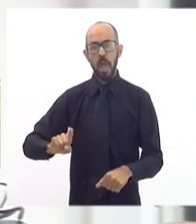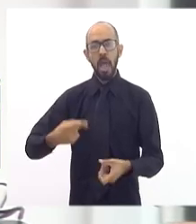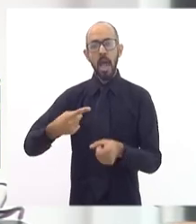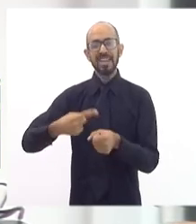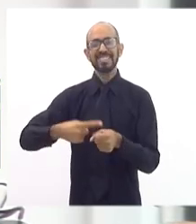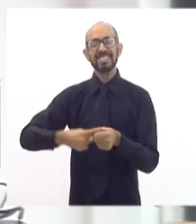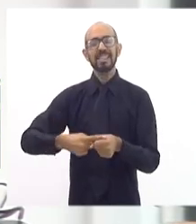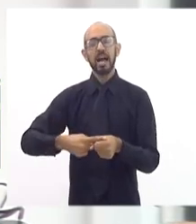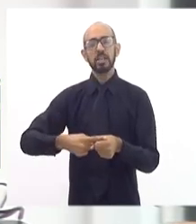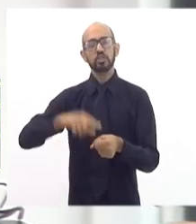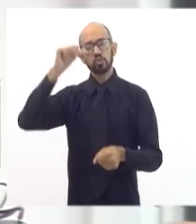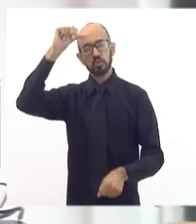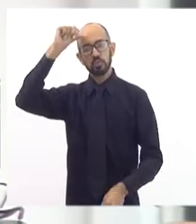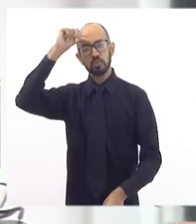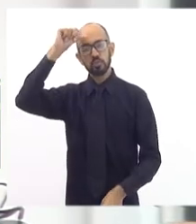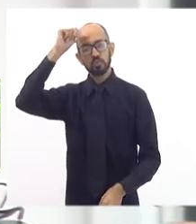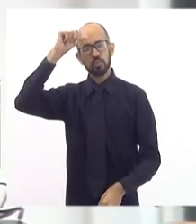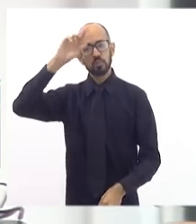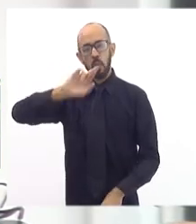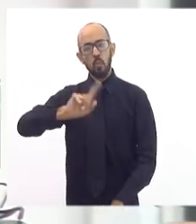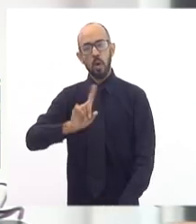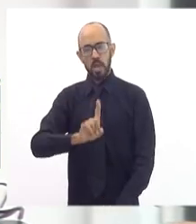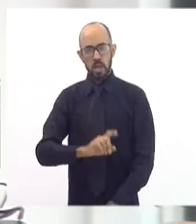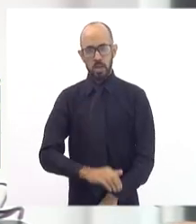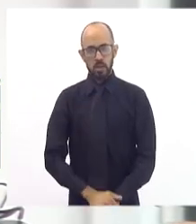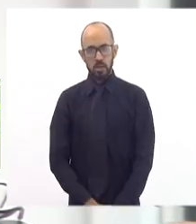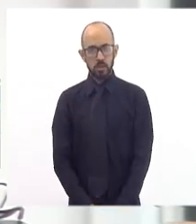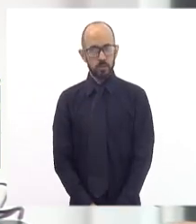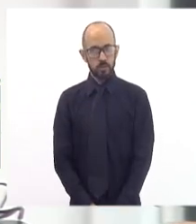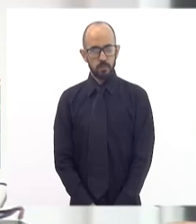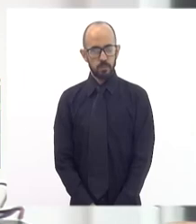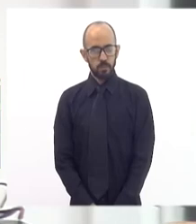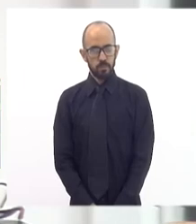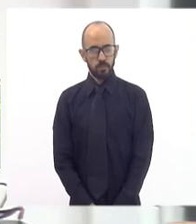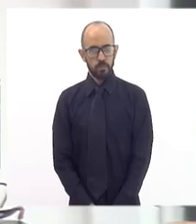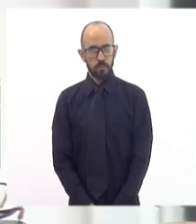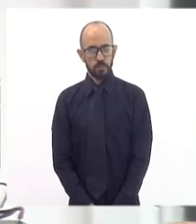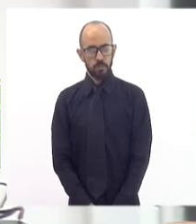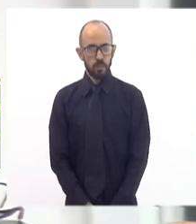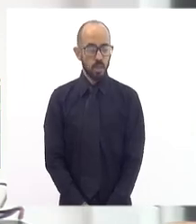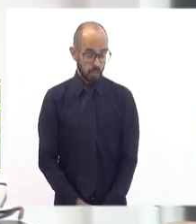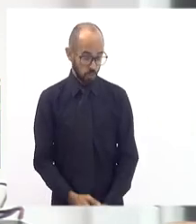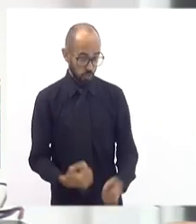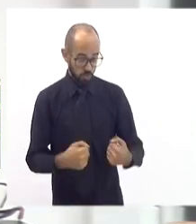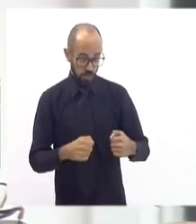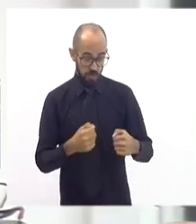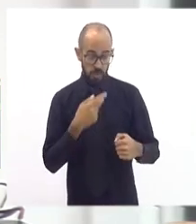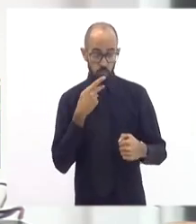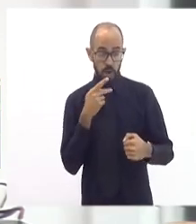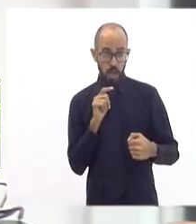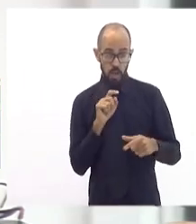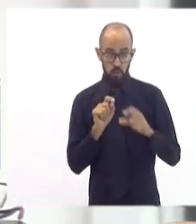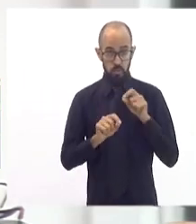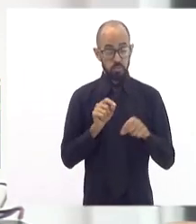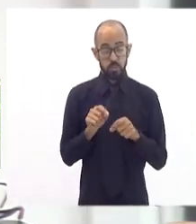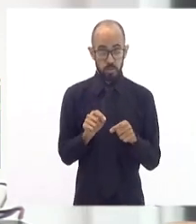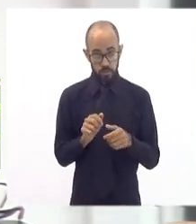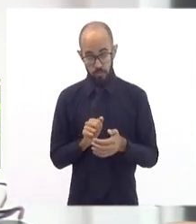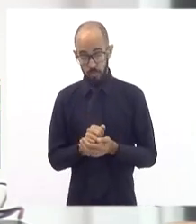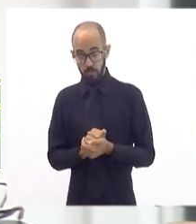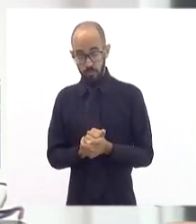é o Brasil é o estado do Rio de Janeiro não é nesse sentido a gente precisa dizer de saída eu